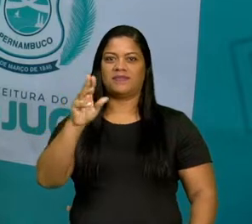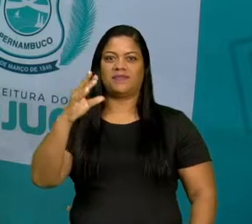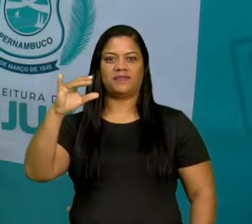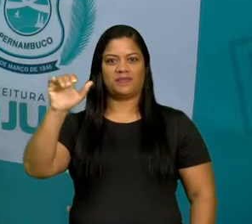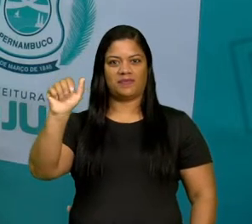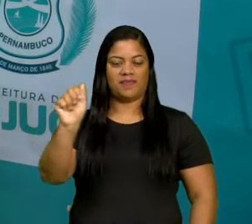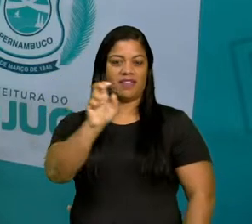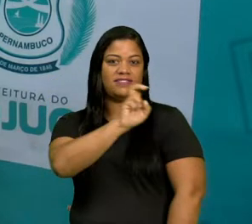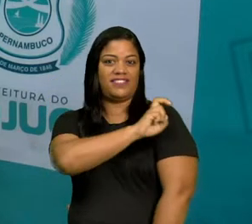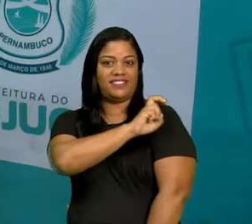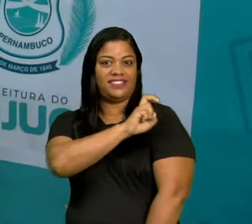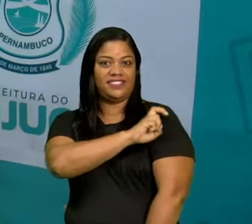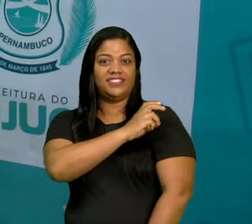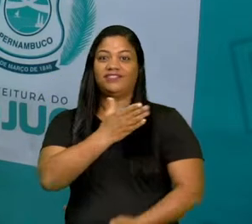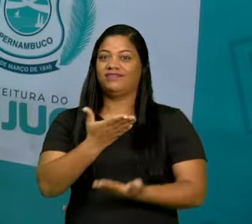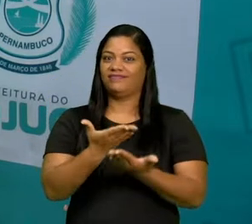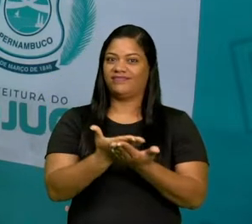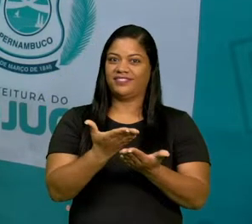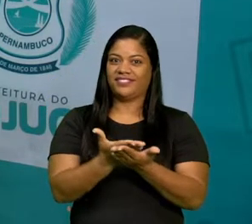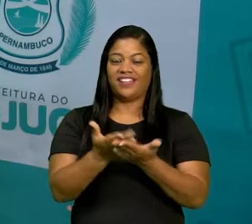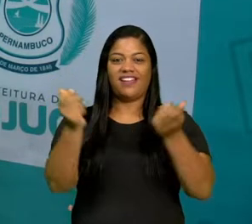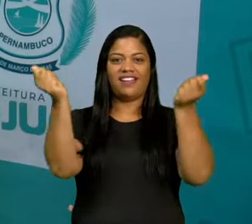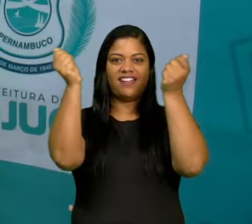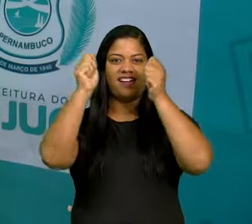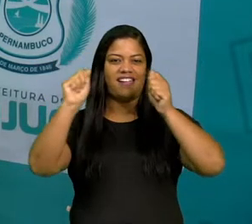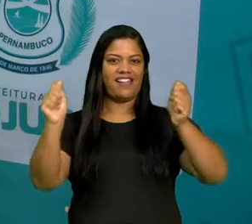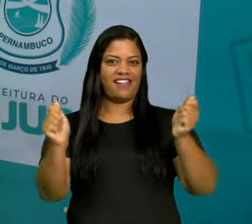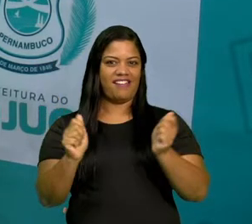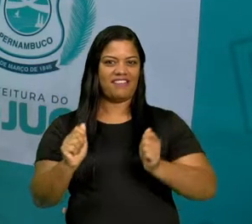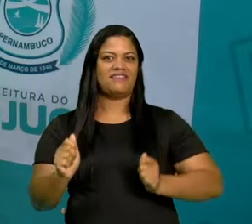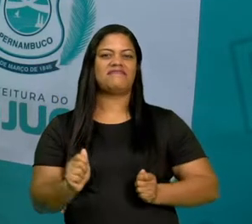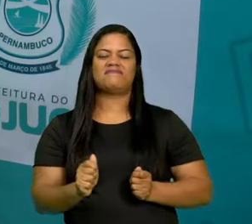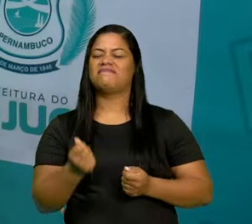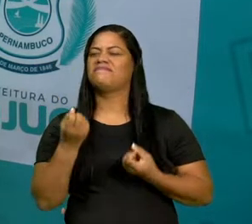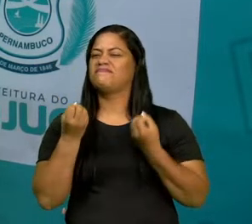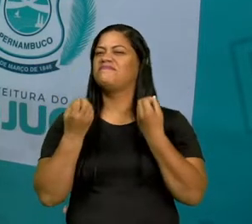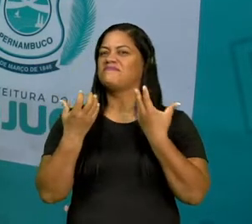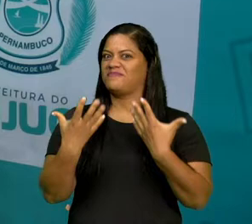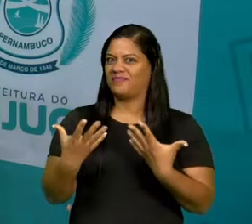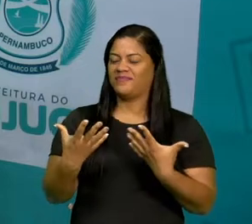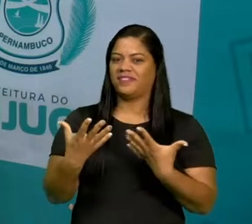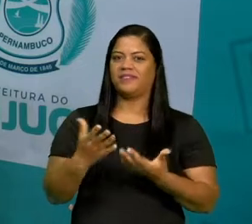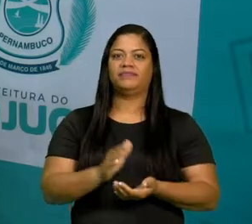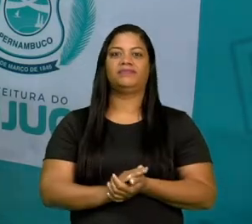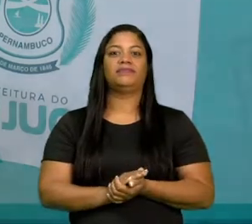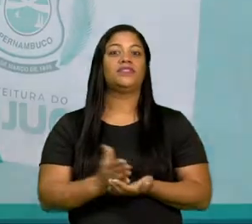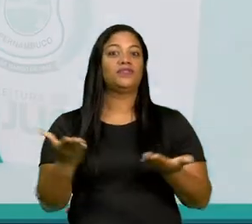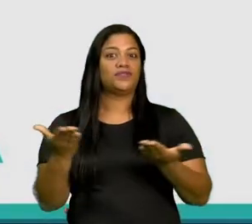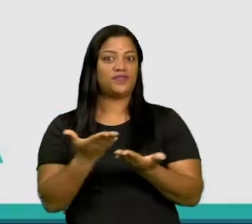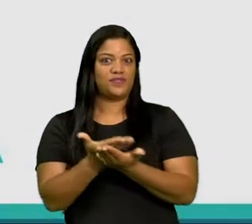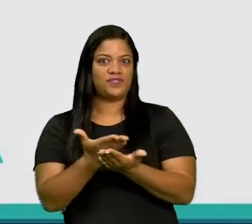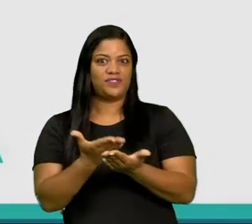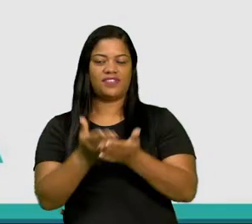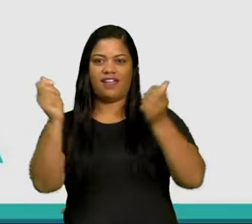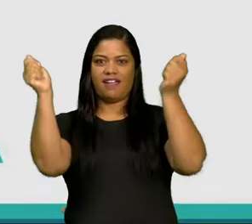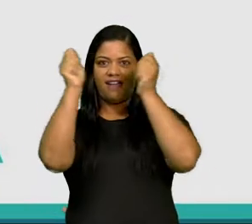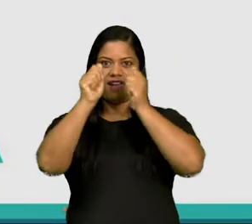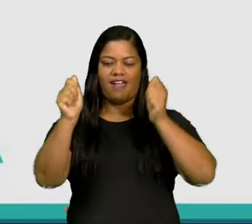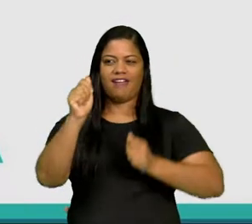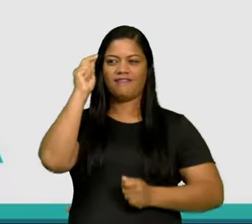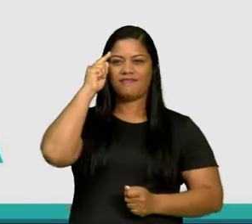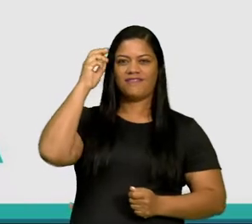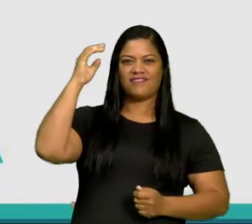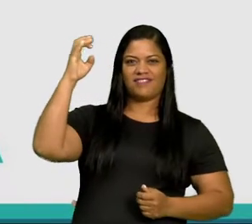no 5º ano, e nossa aula de arte hoje está bem interessante, tá bom? Vamos falar sobre arte